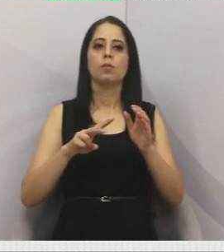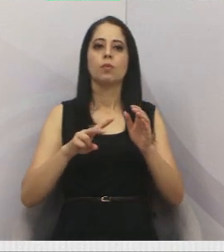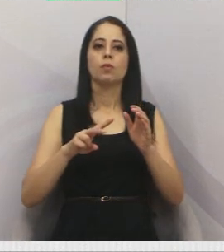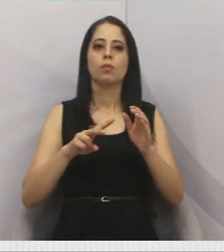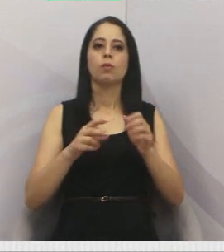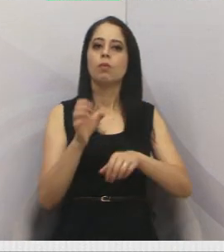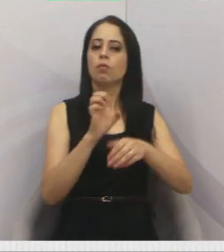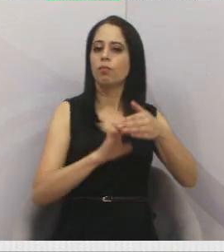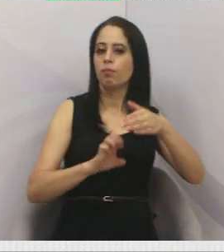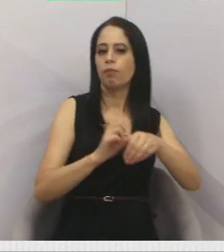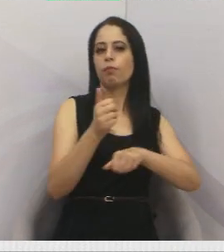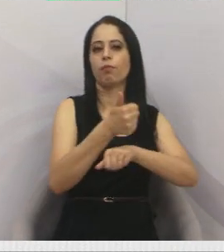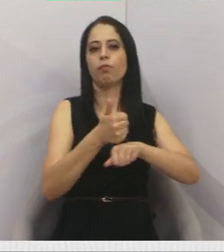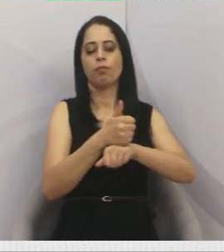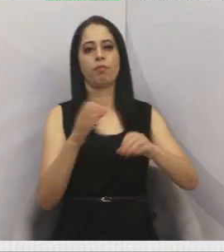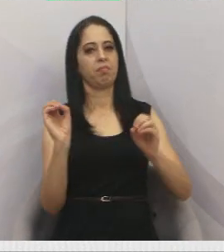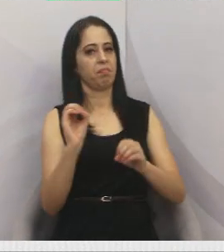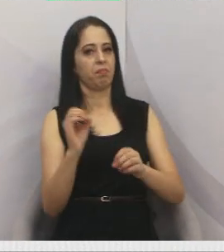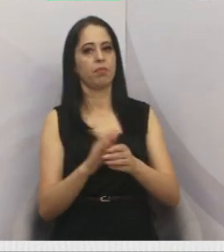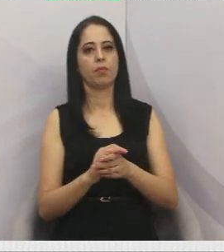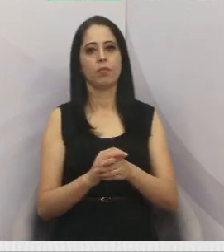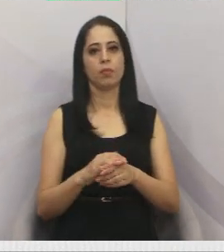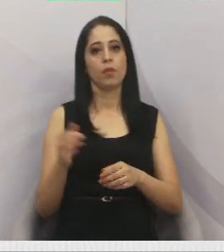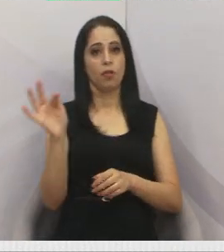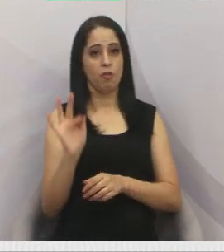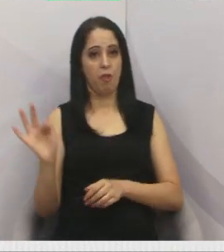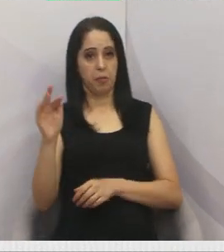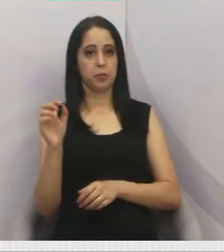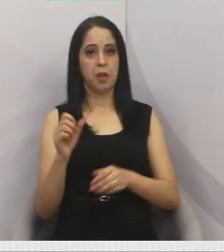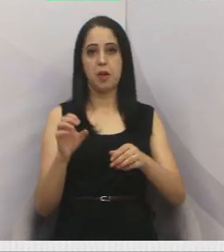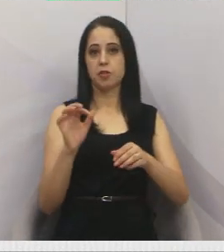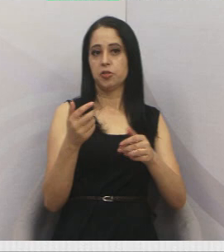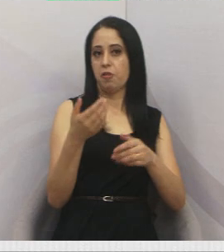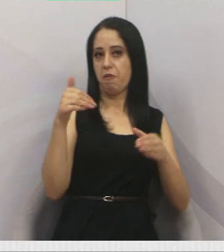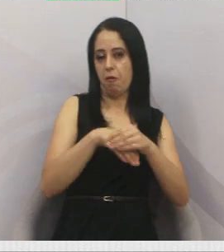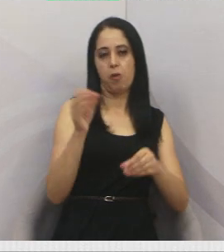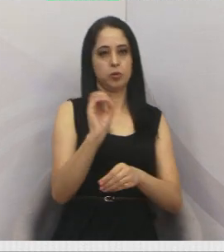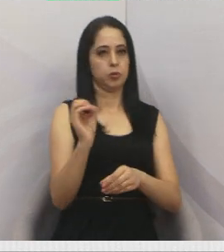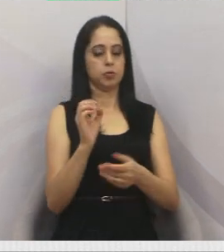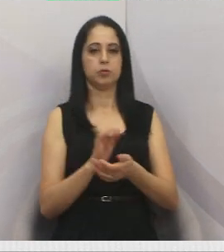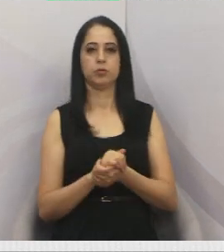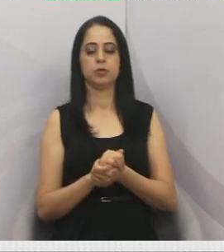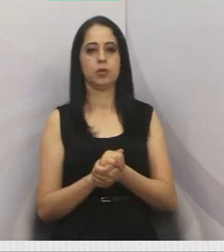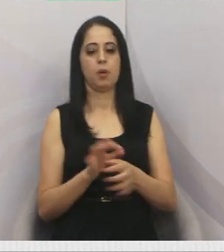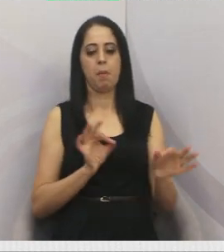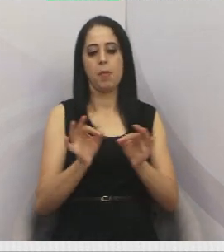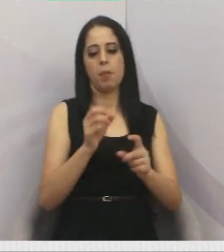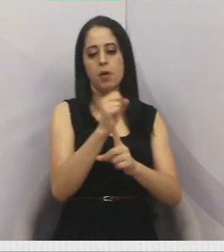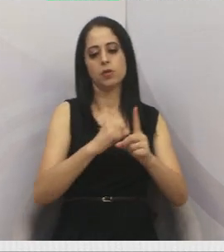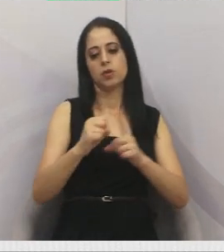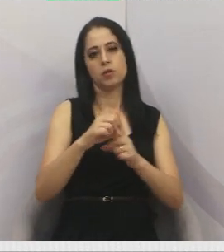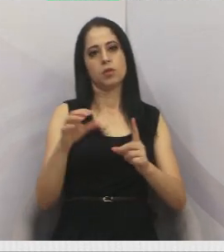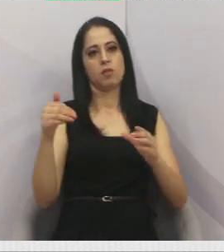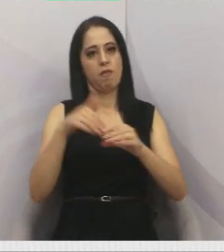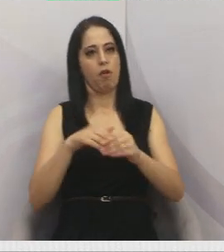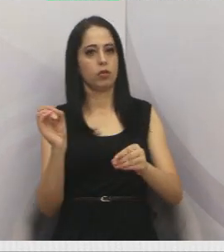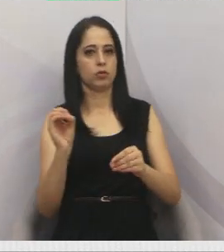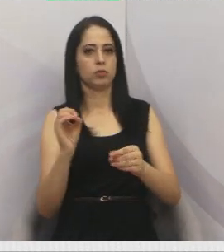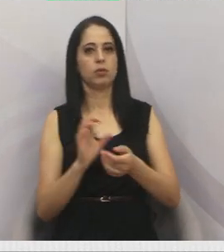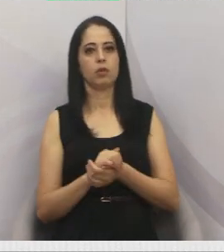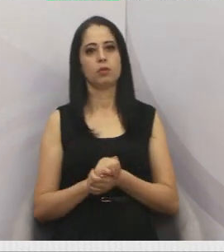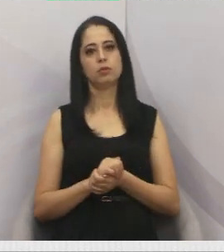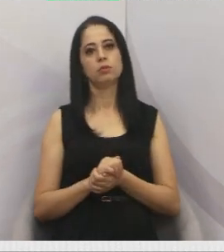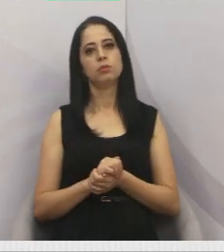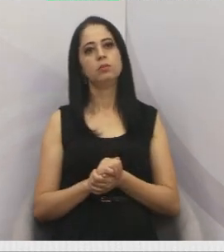Entidades Profissionais, voto em branco. Segmento Entidades Acadêmicas, voto em branco. Segmento Organização da Sociedade Civil, voto em branco. Próximo